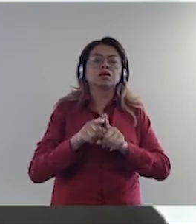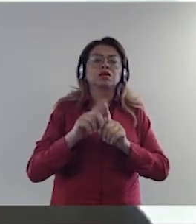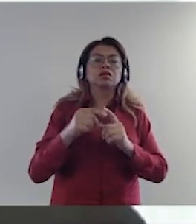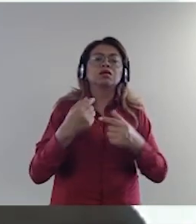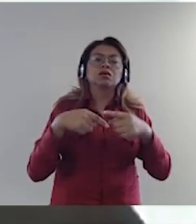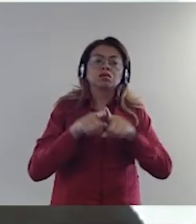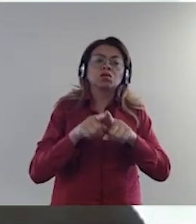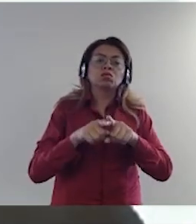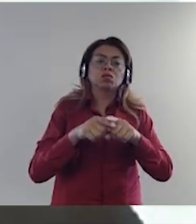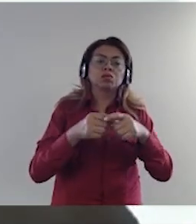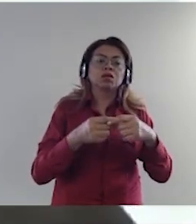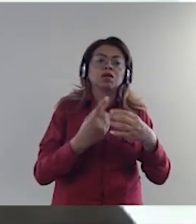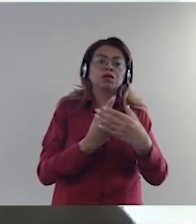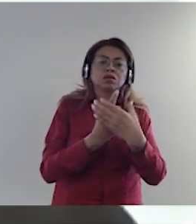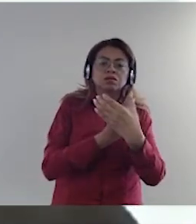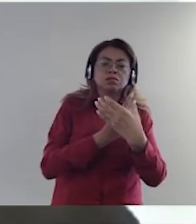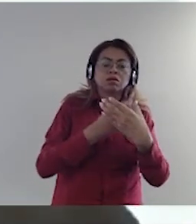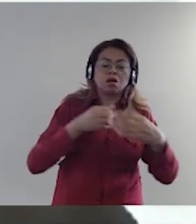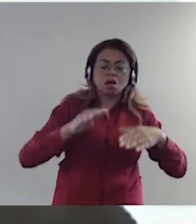isolar certas áreas.